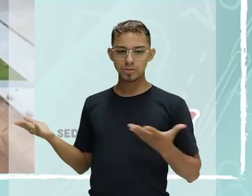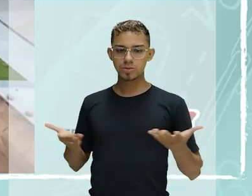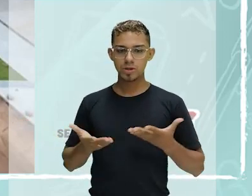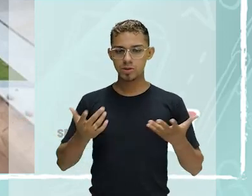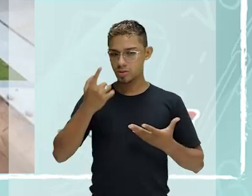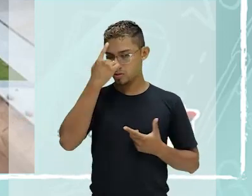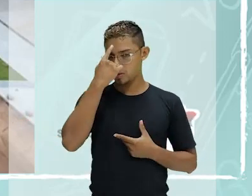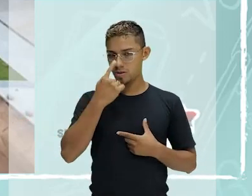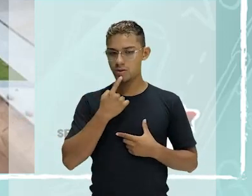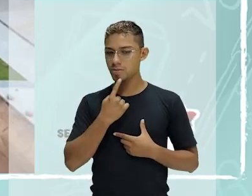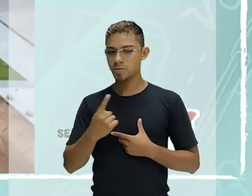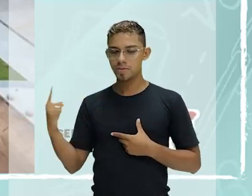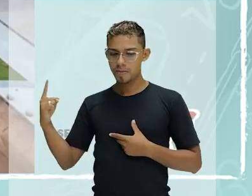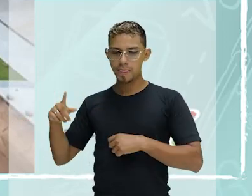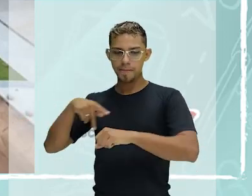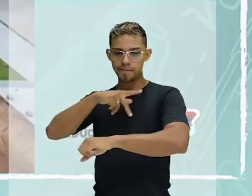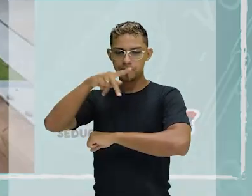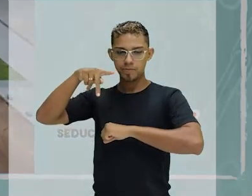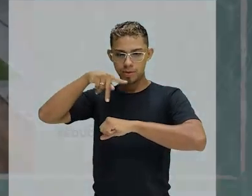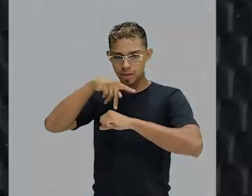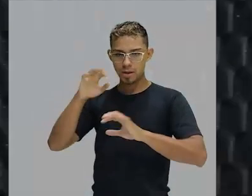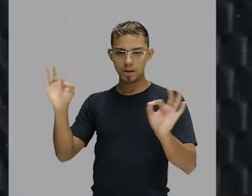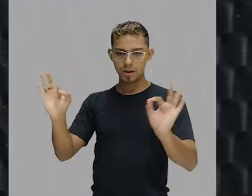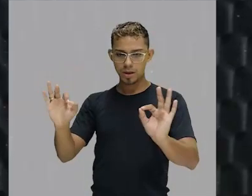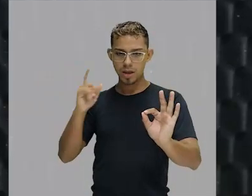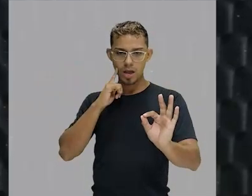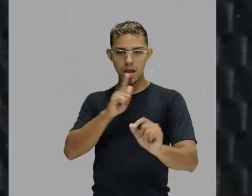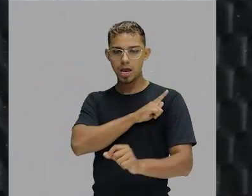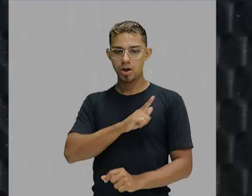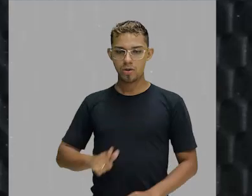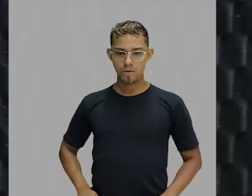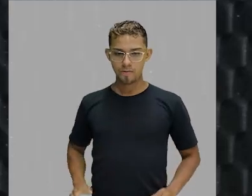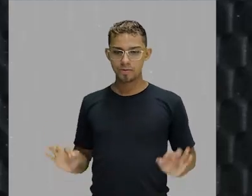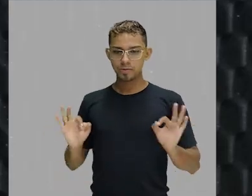aqui e não estou fazendo alusão a qualquer tipo de governo, mas